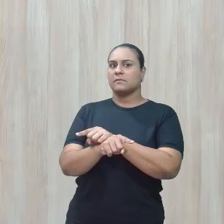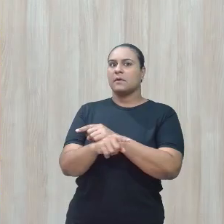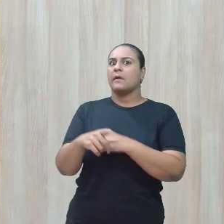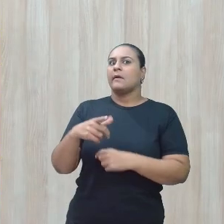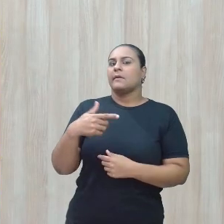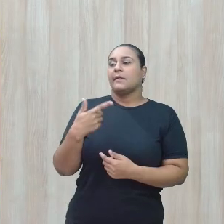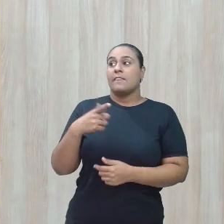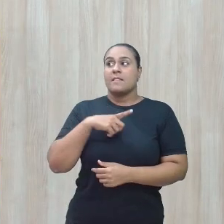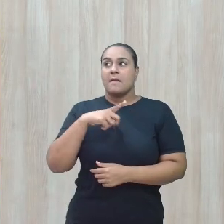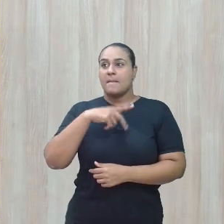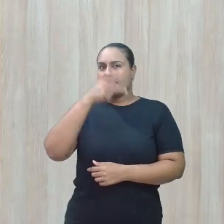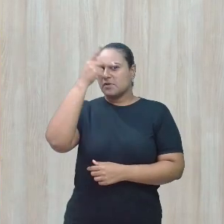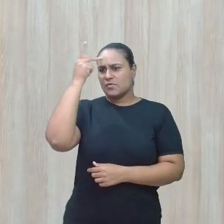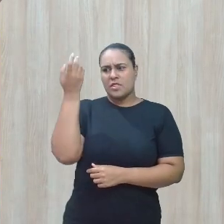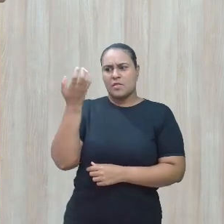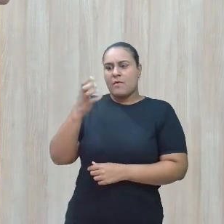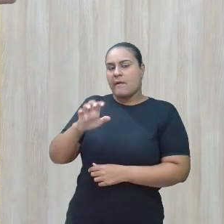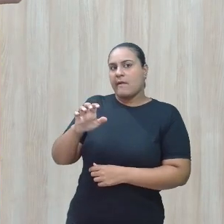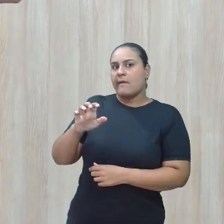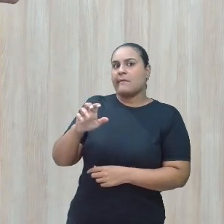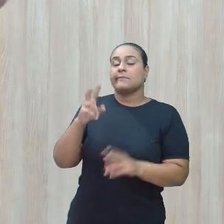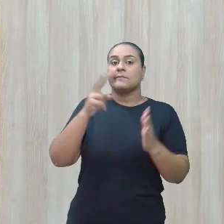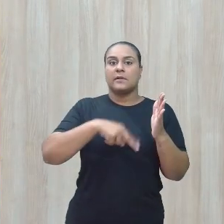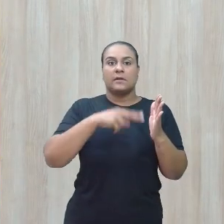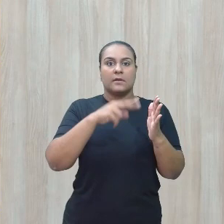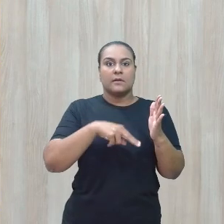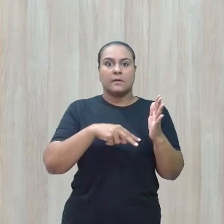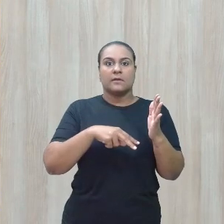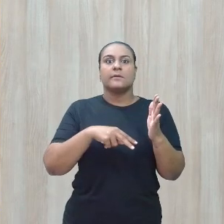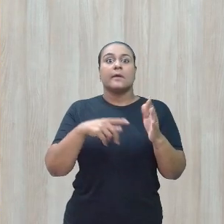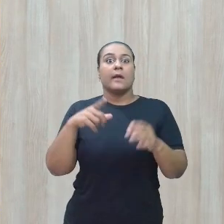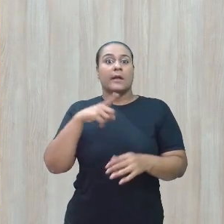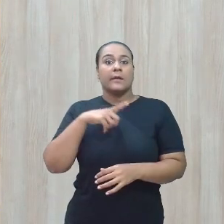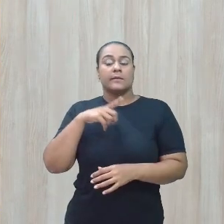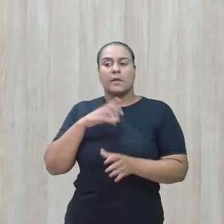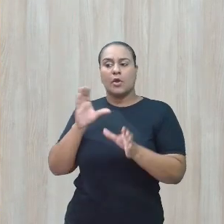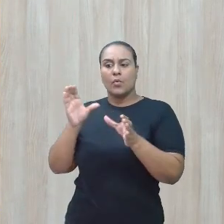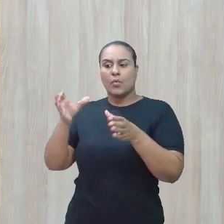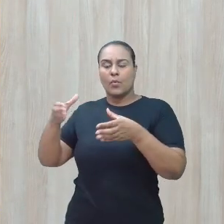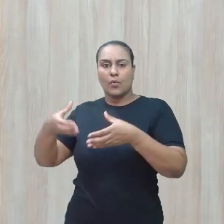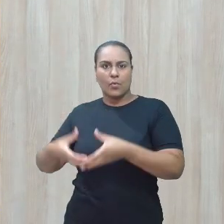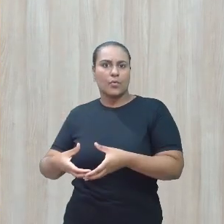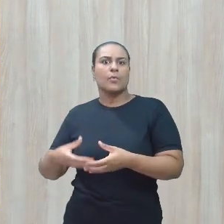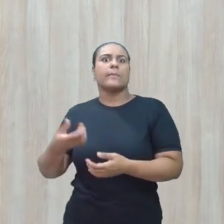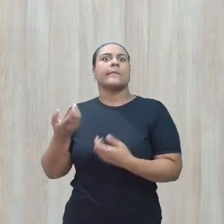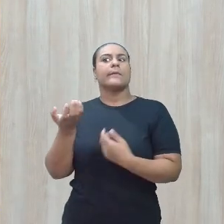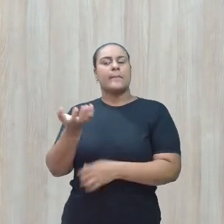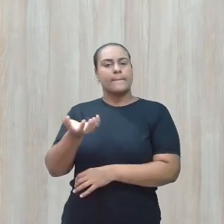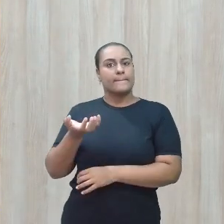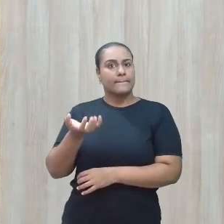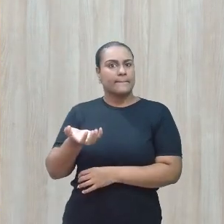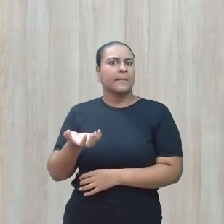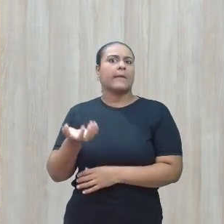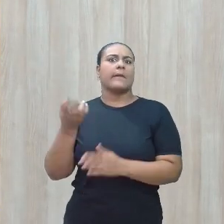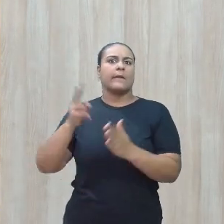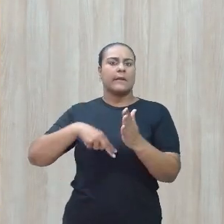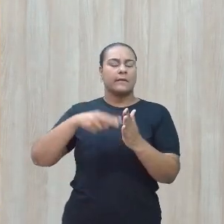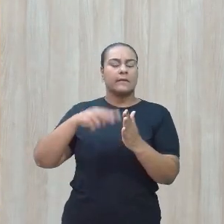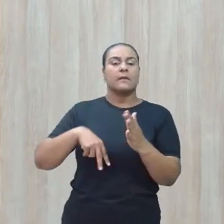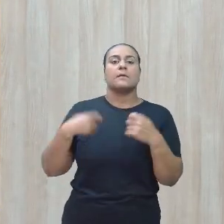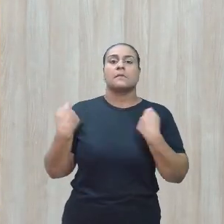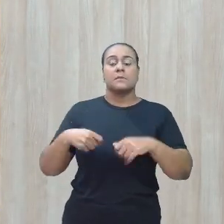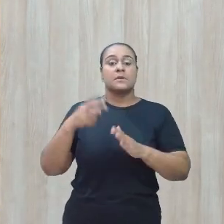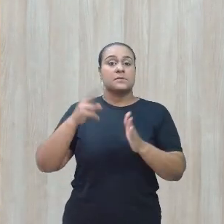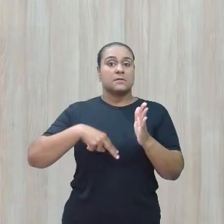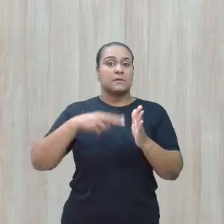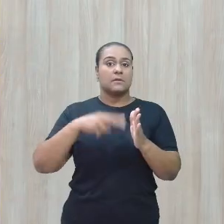desculpa para não ler e aqui é os motivos que as galeras, né, que o pessoal precisa para poder fazer essa leitura, né? Então